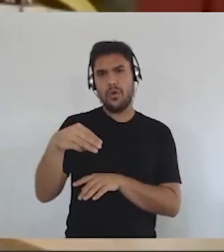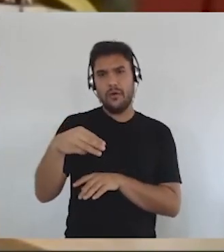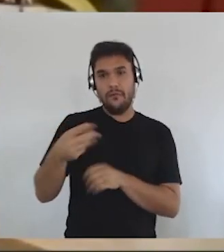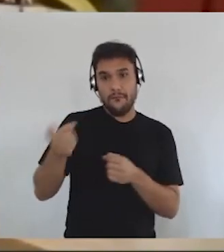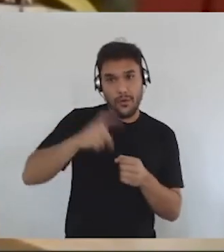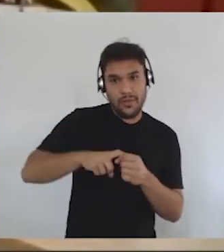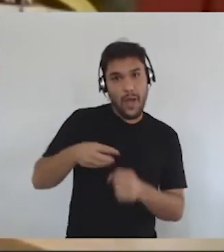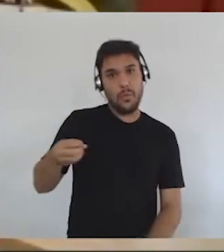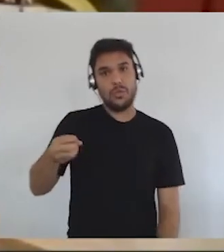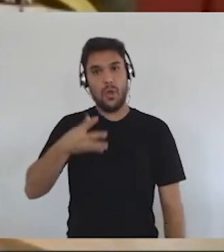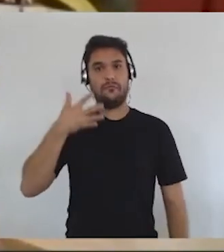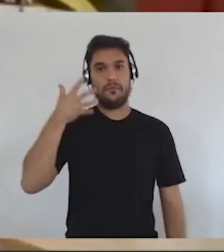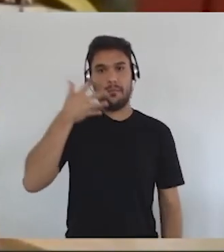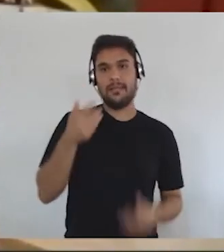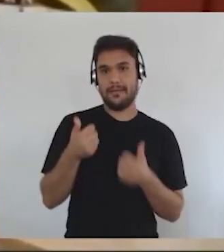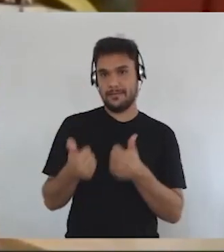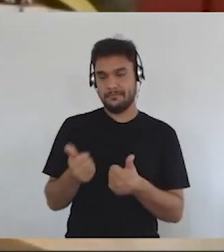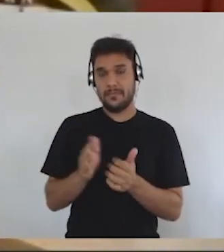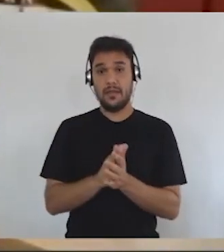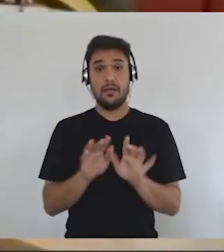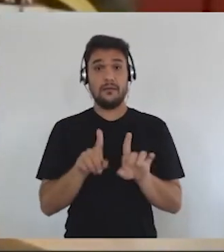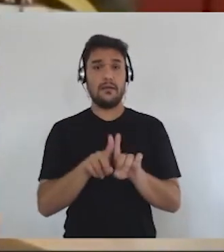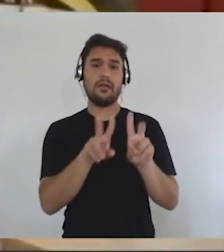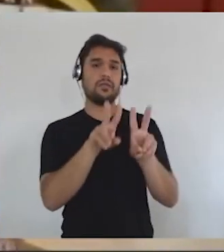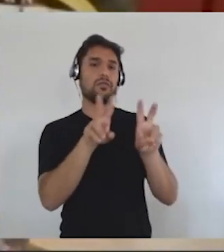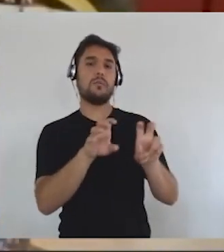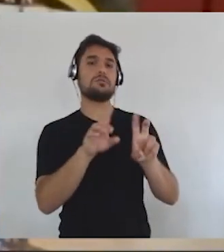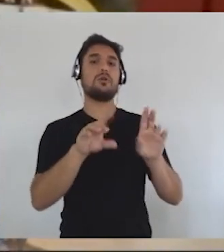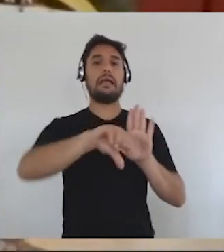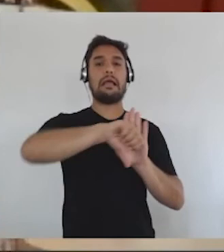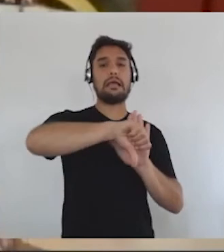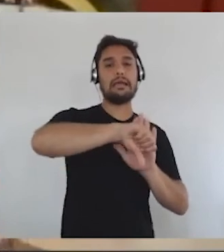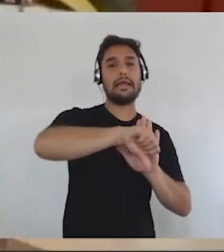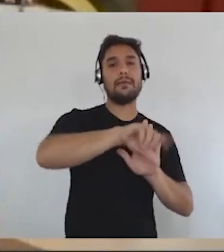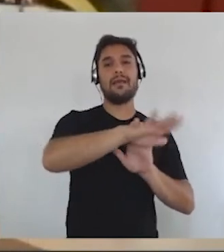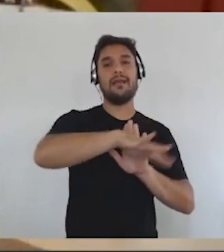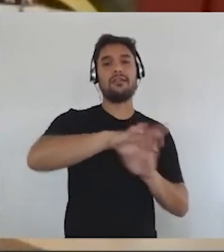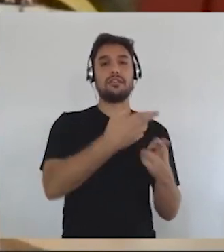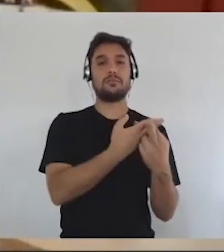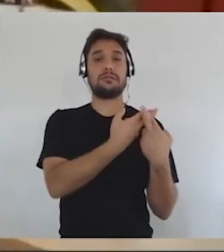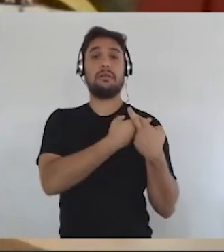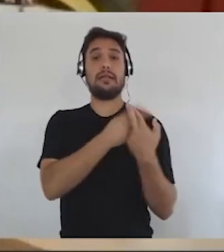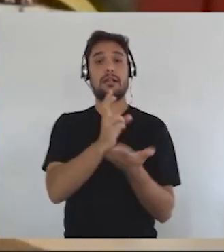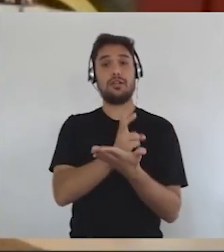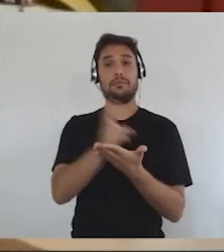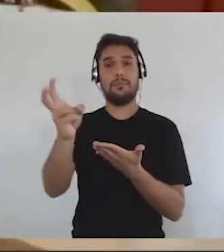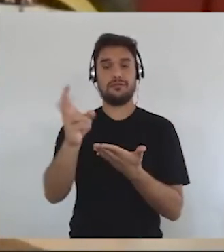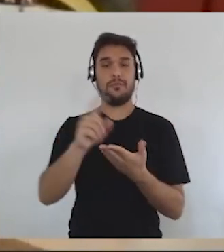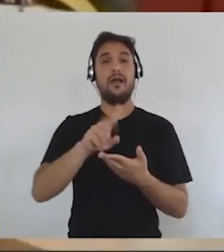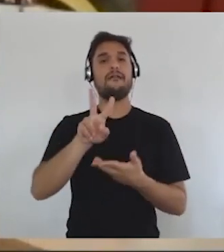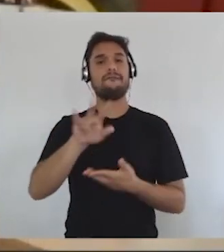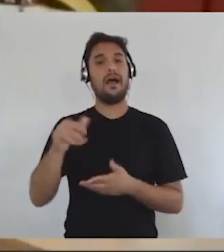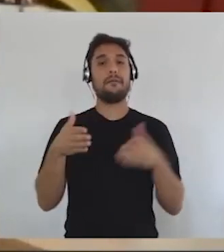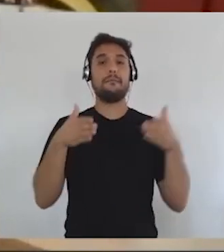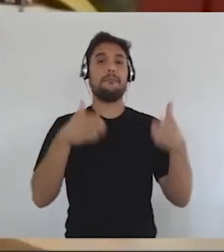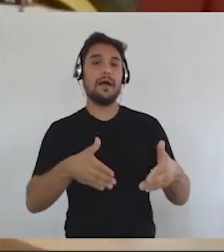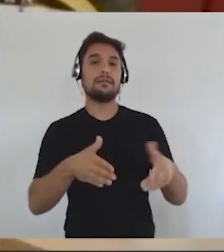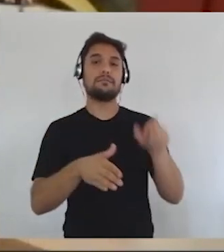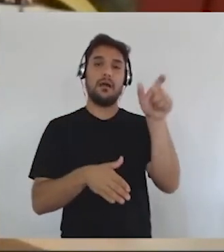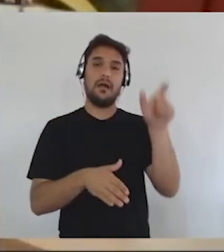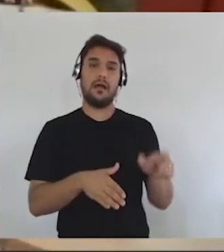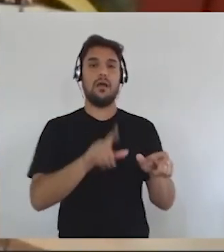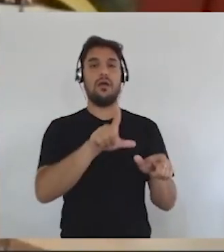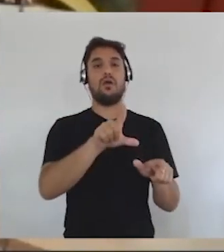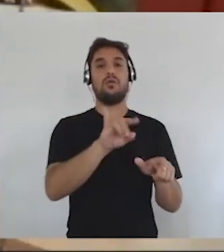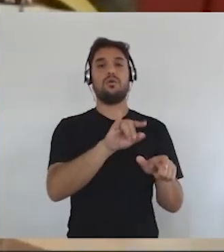dado início ao próximo painel, que vai tratar dos crimes de responsabilidade e o impeachment. Terá a participação do